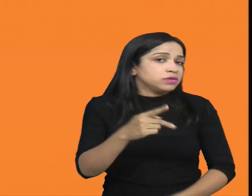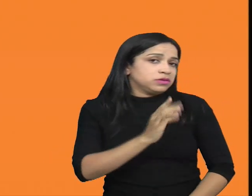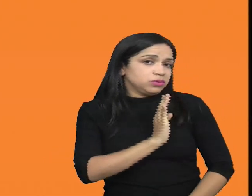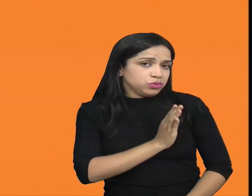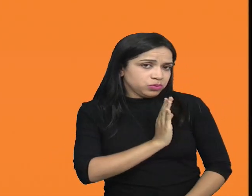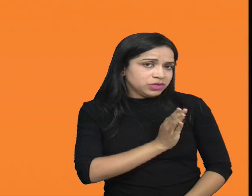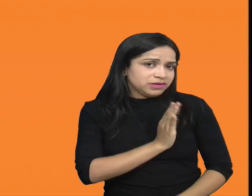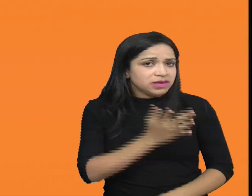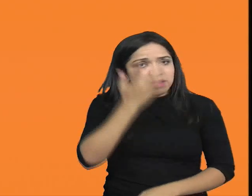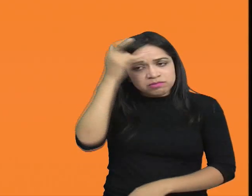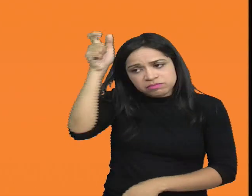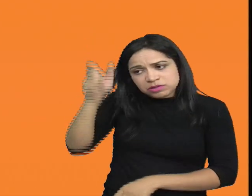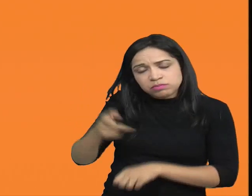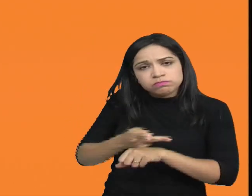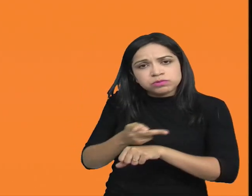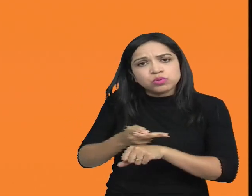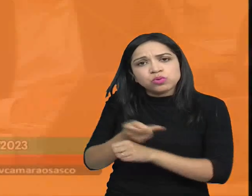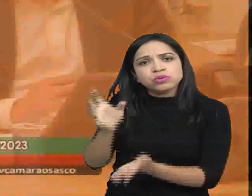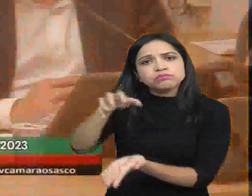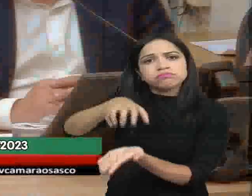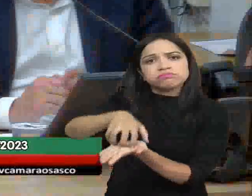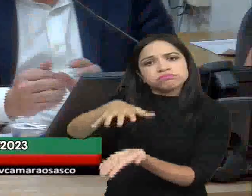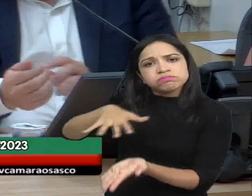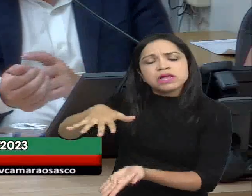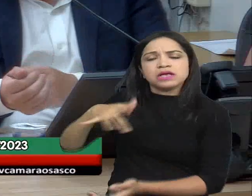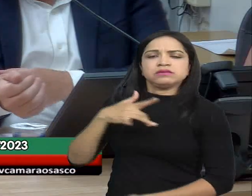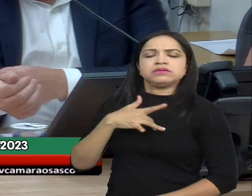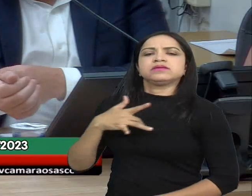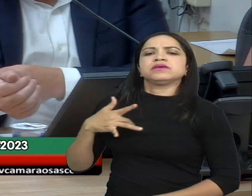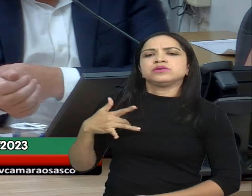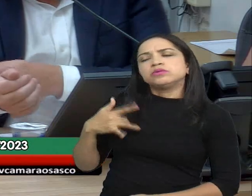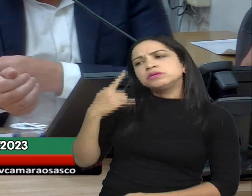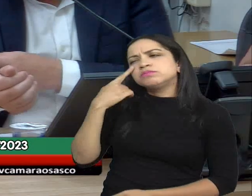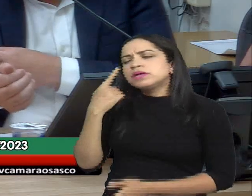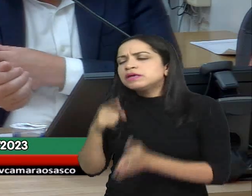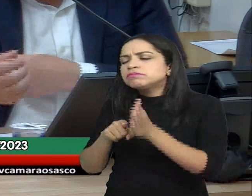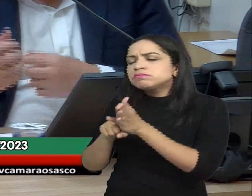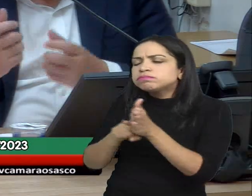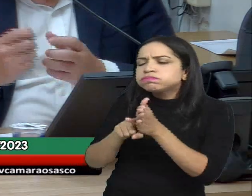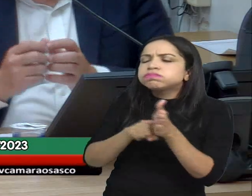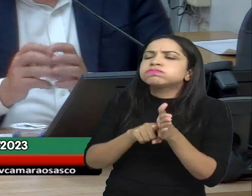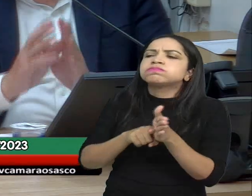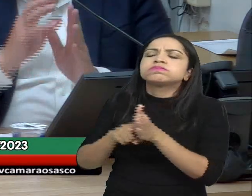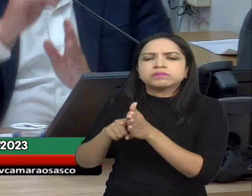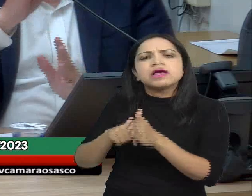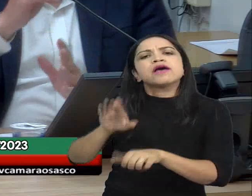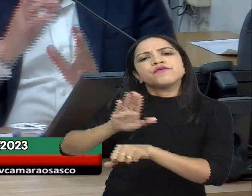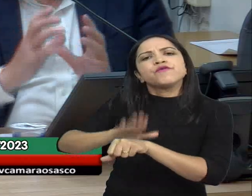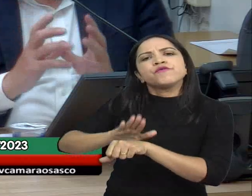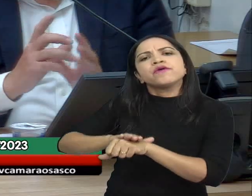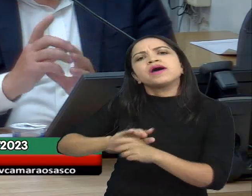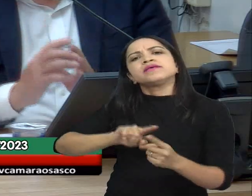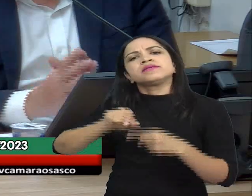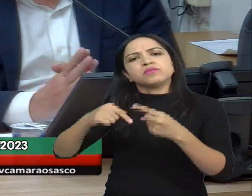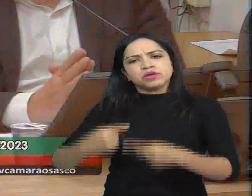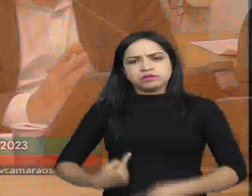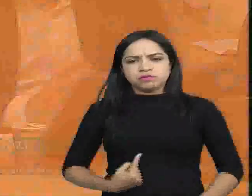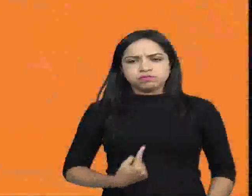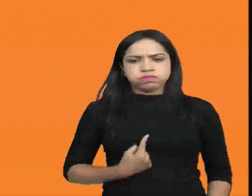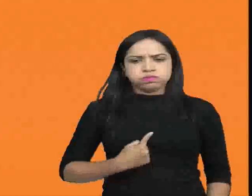procura um hospital para realizar o exame, entra, como estava dizendo, vai até o coração e faz aquela